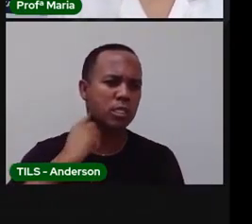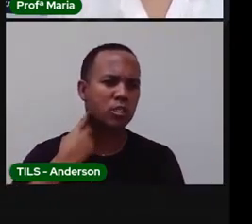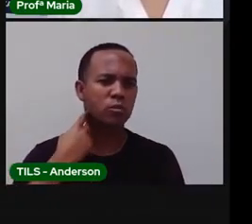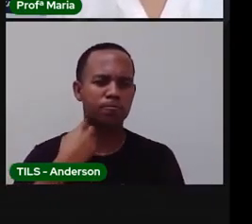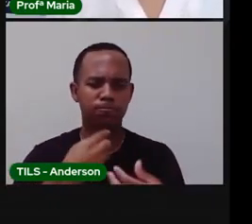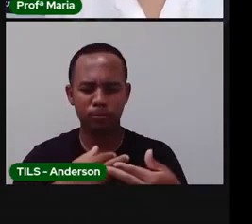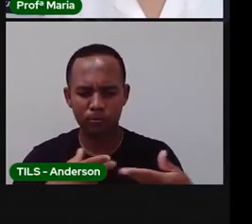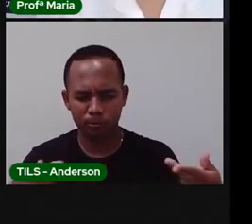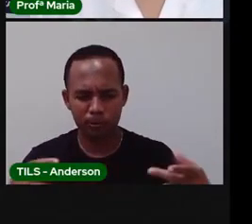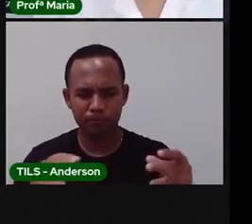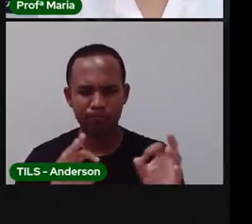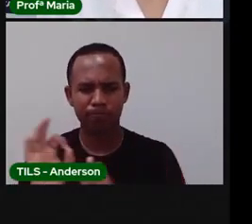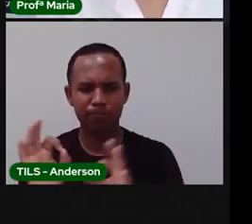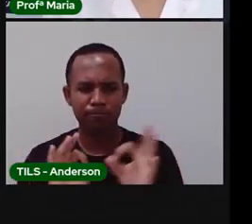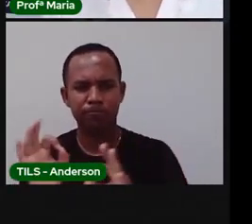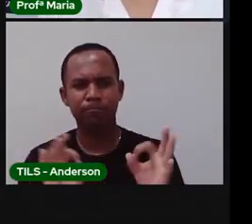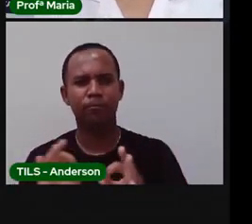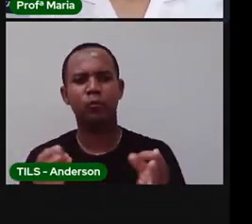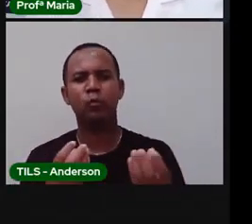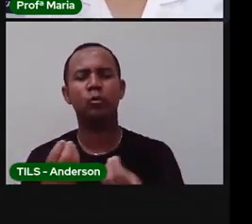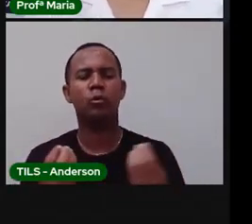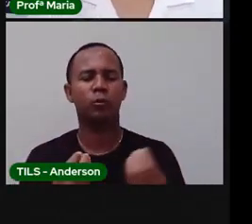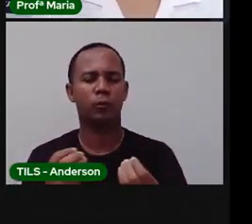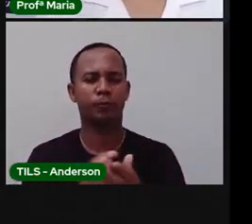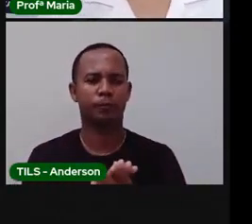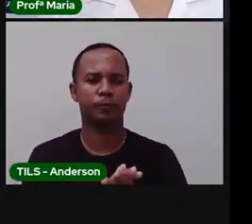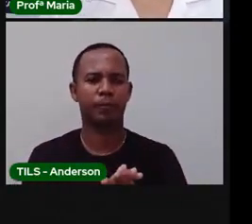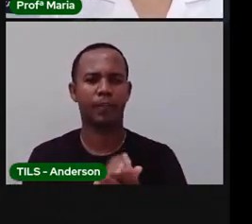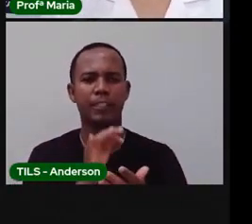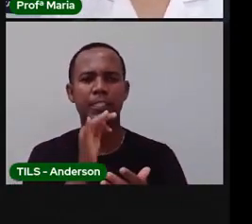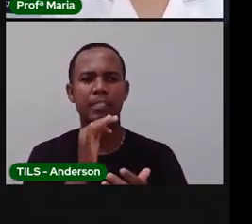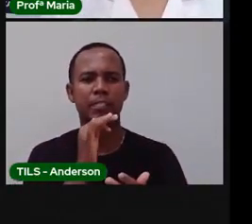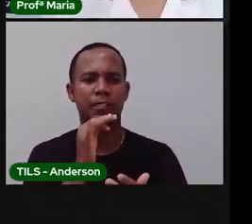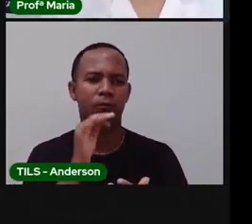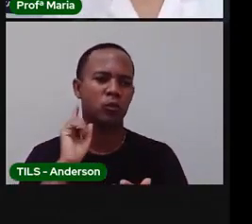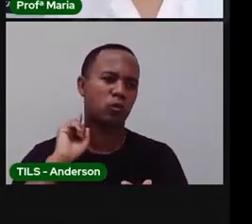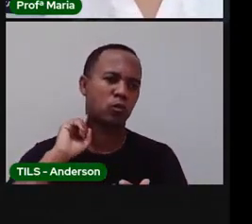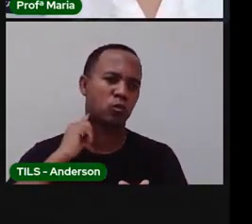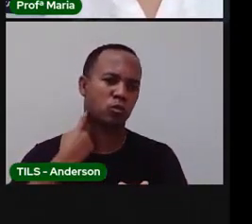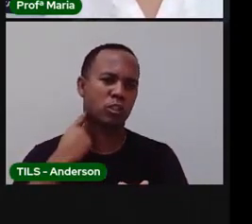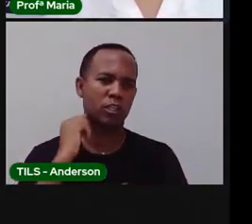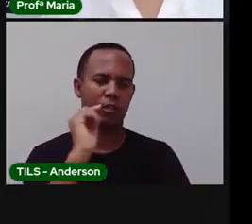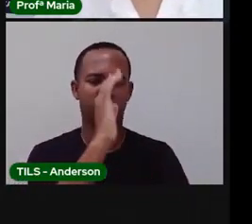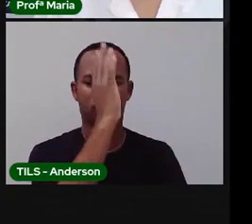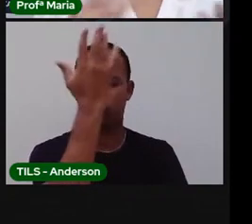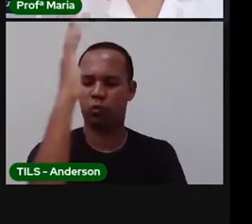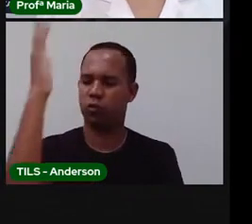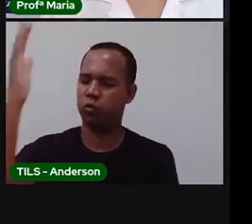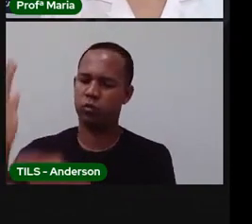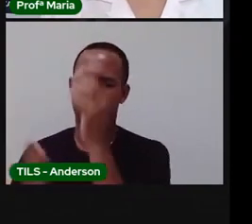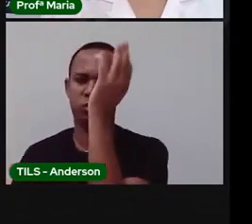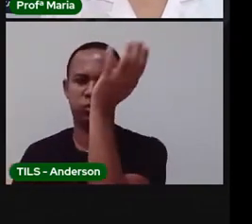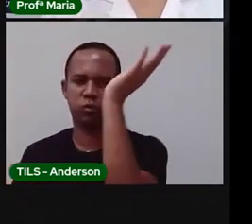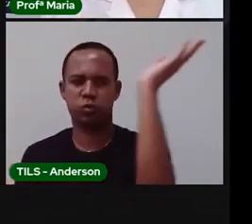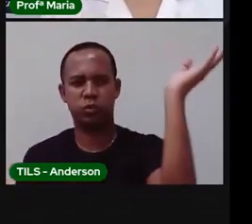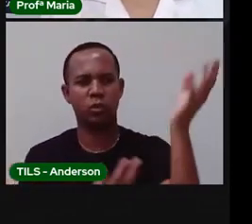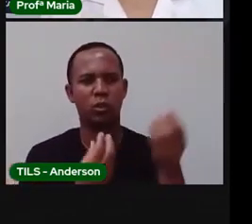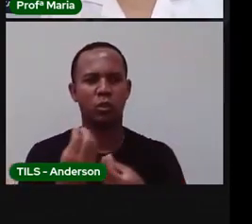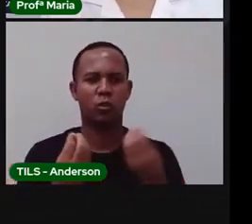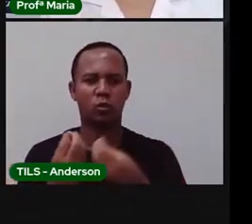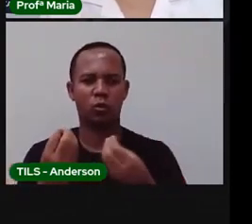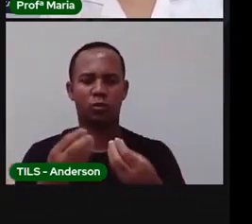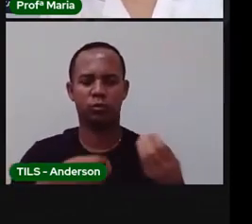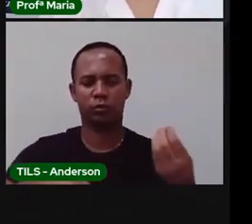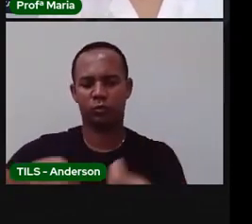né? Bom, ou seja, a poluição do meio ambiente iria se tornar, transformar em algo